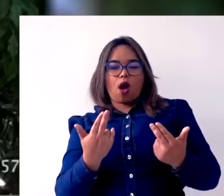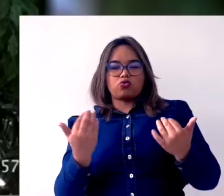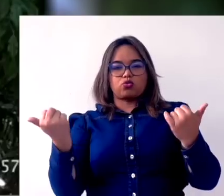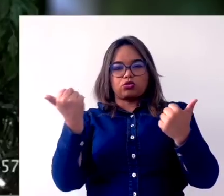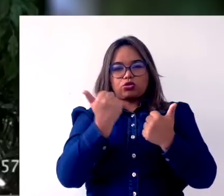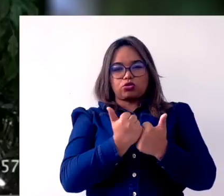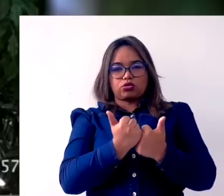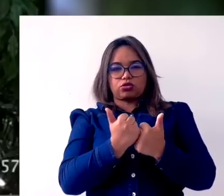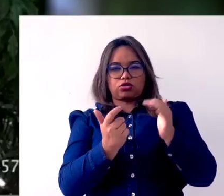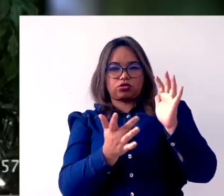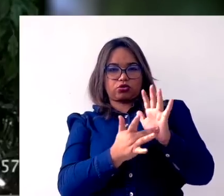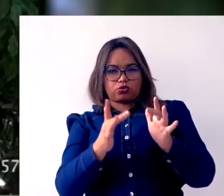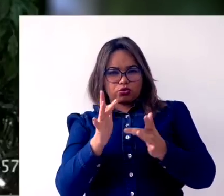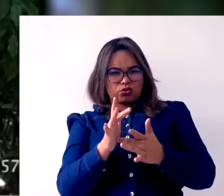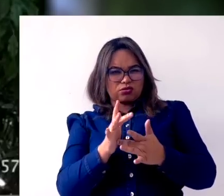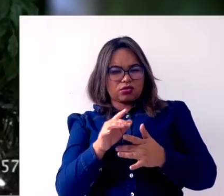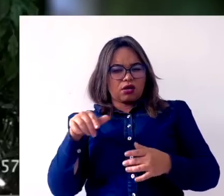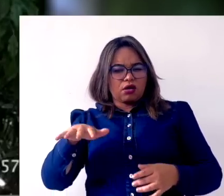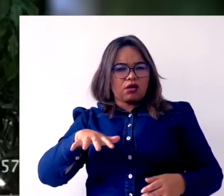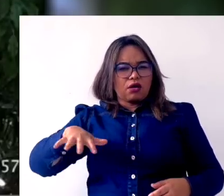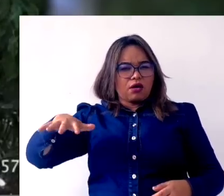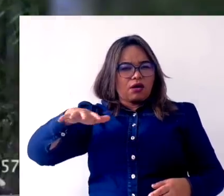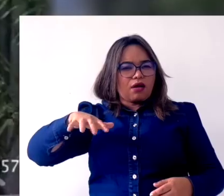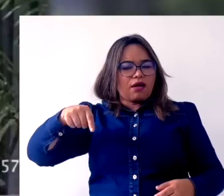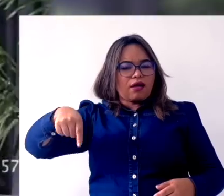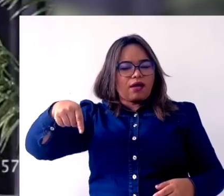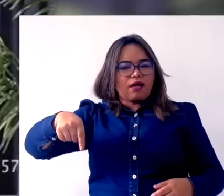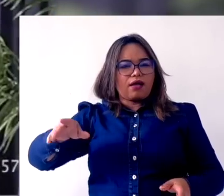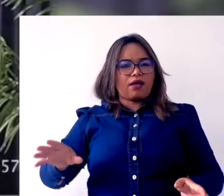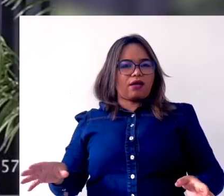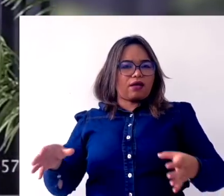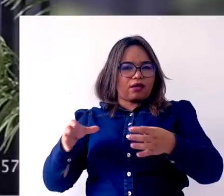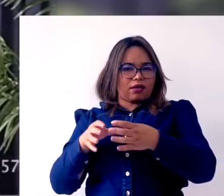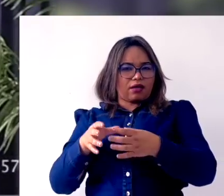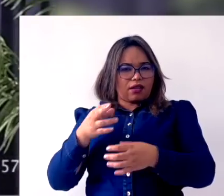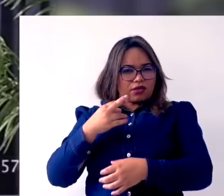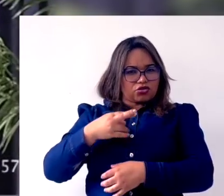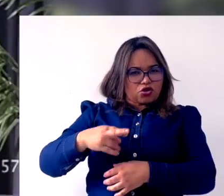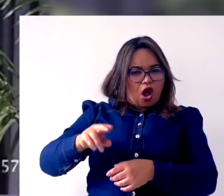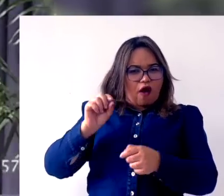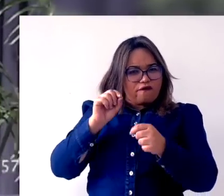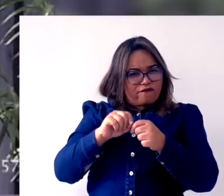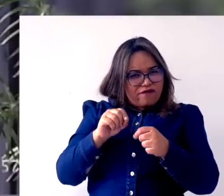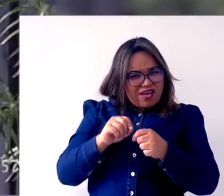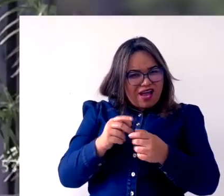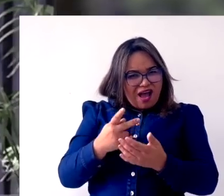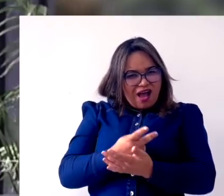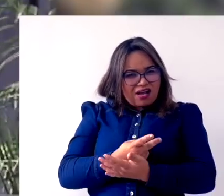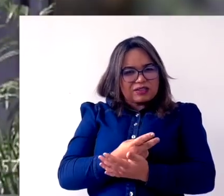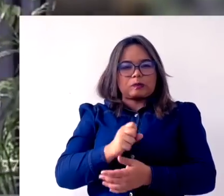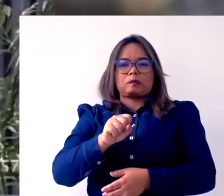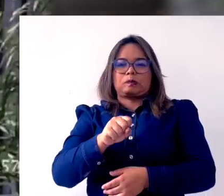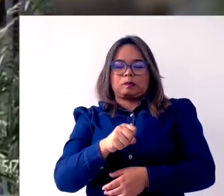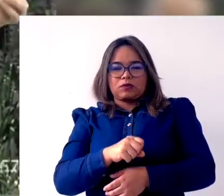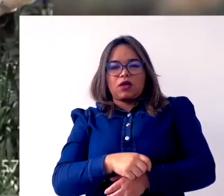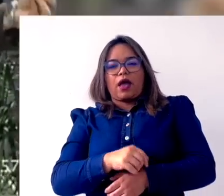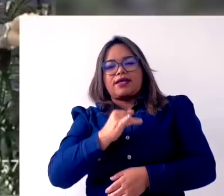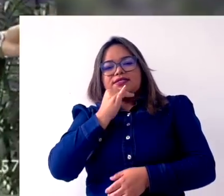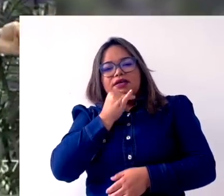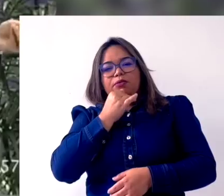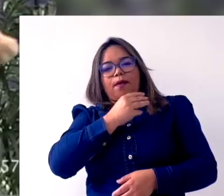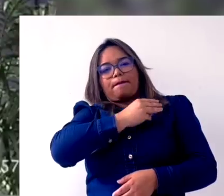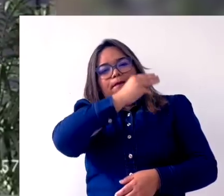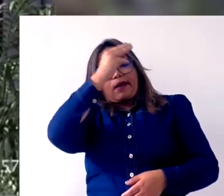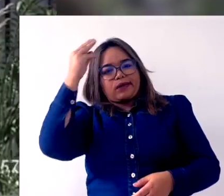Jesus Cristo. Será que essa entidade fez isso? Sim. Ela colocou os santos e Maria e